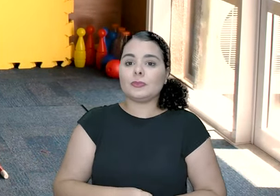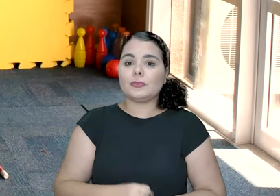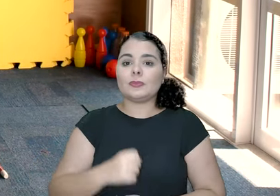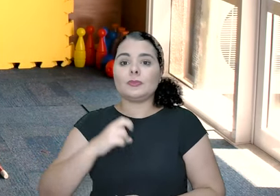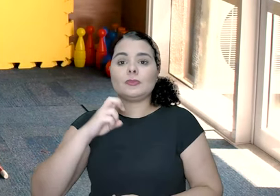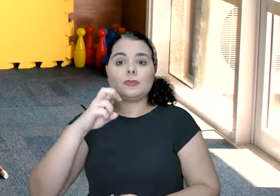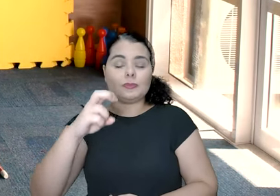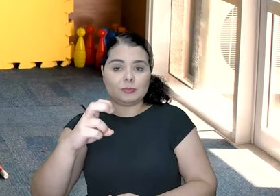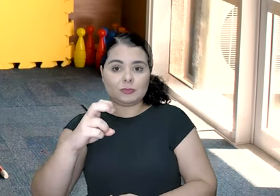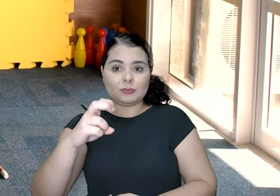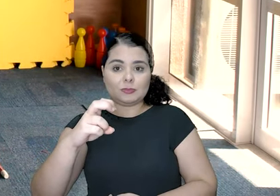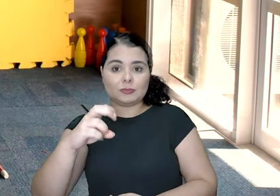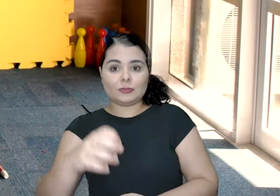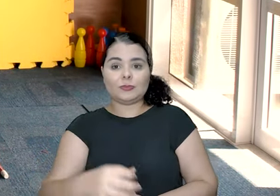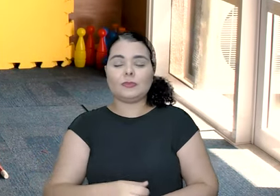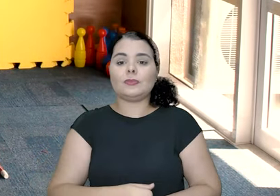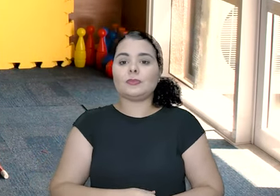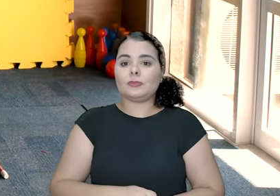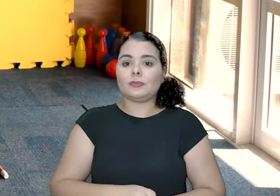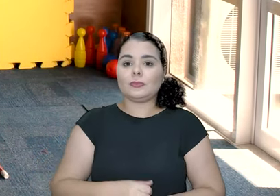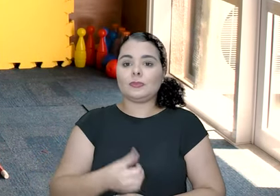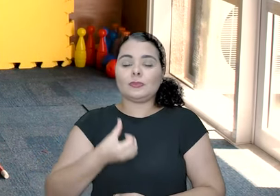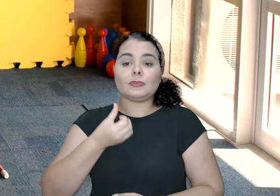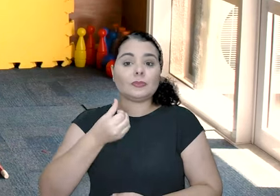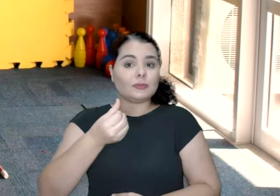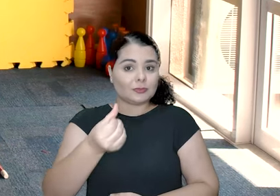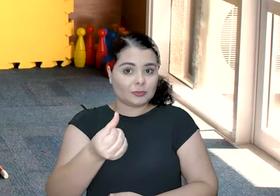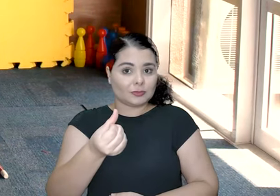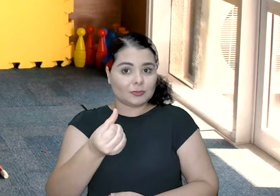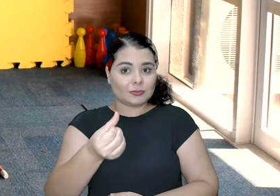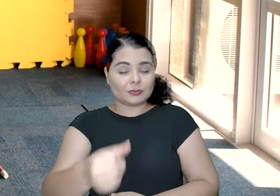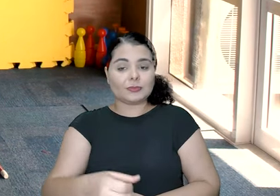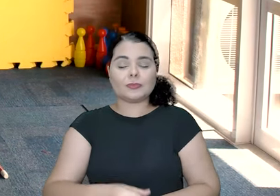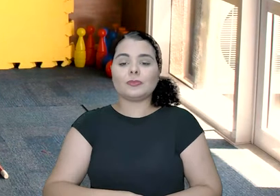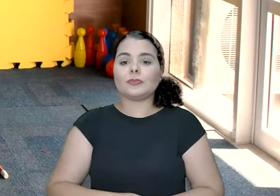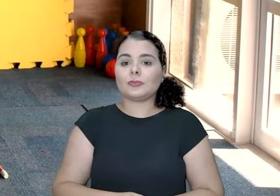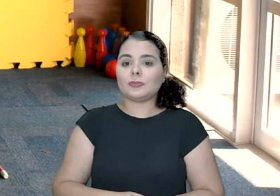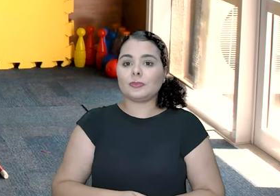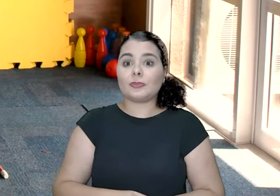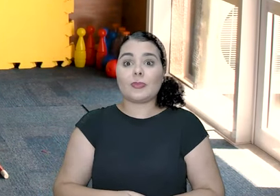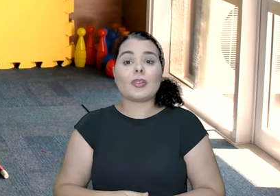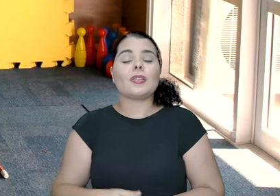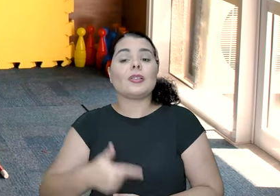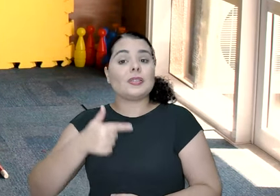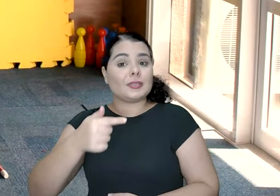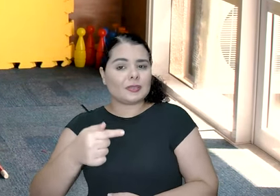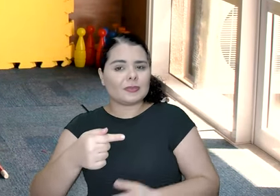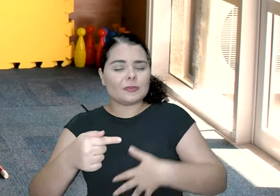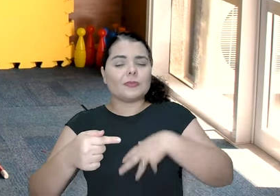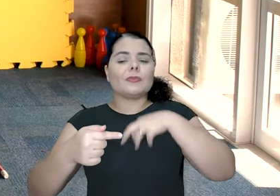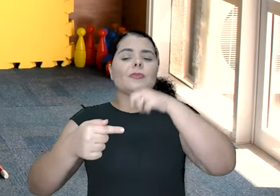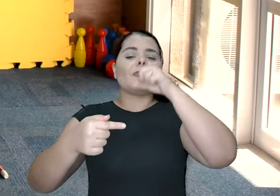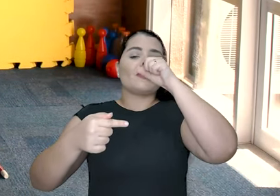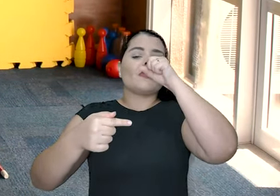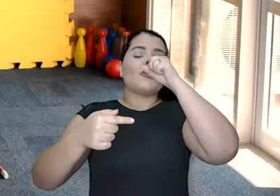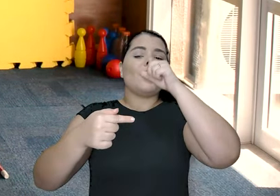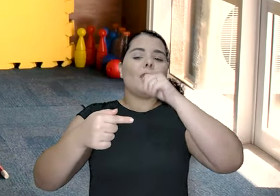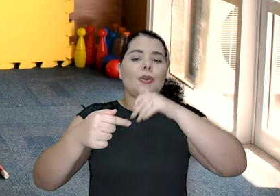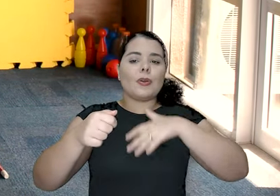desceu. 5, desceu. 6, solta o ar. 7,